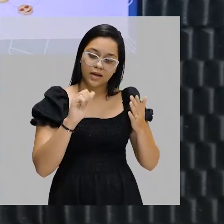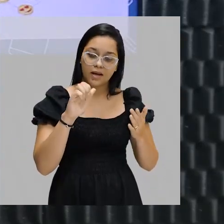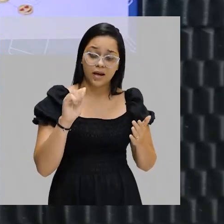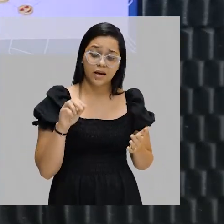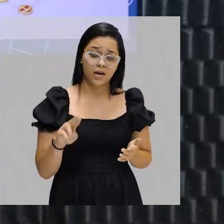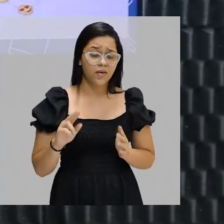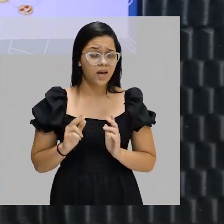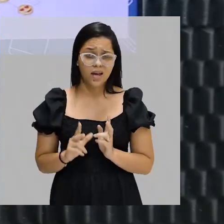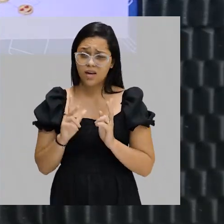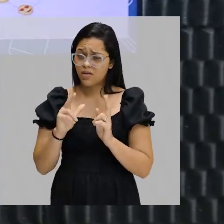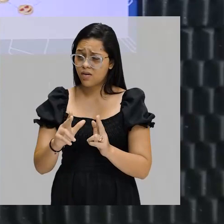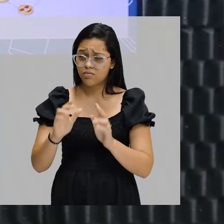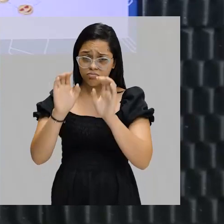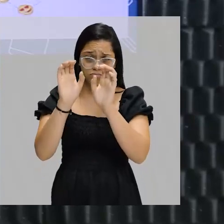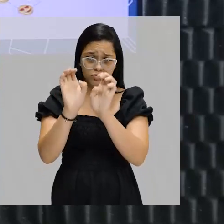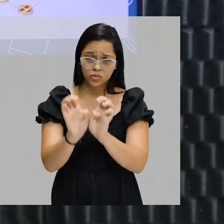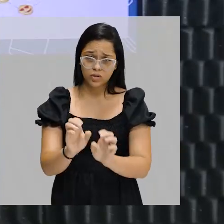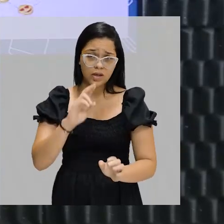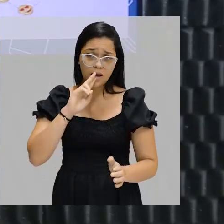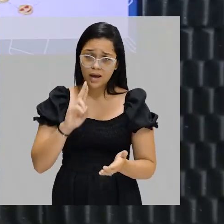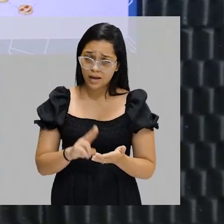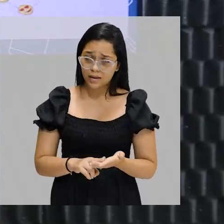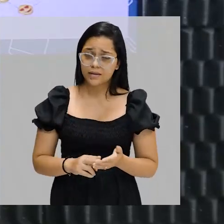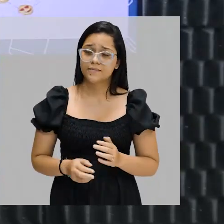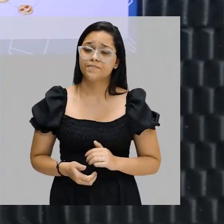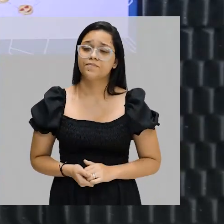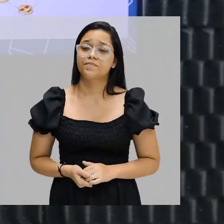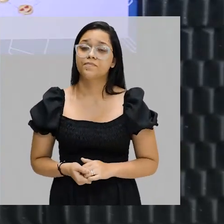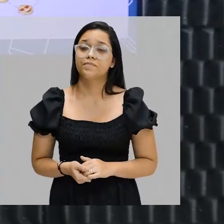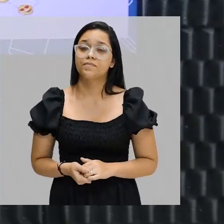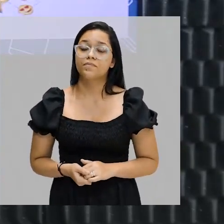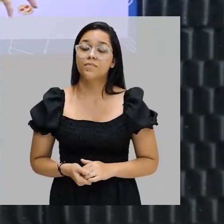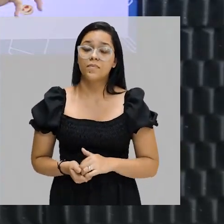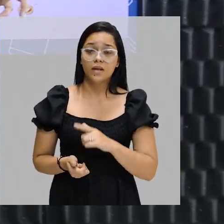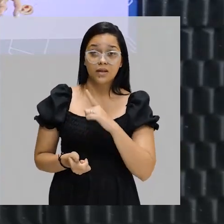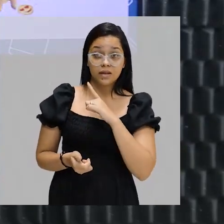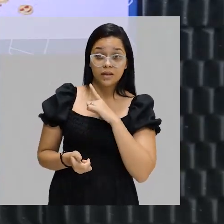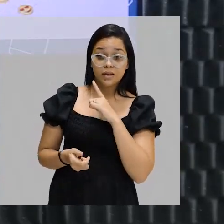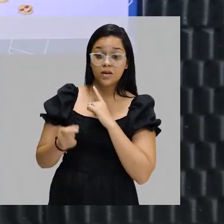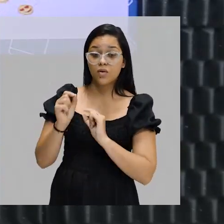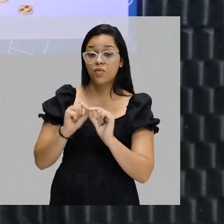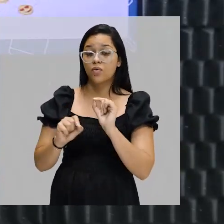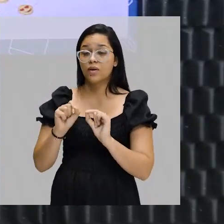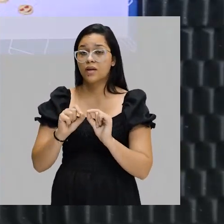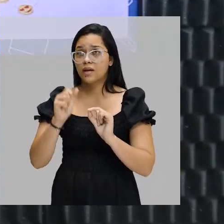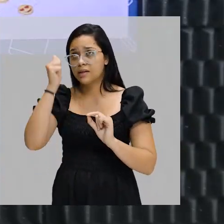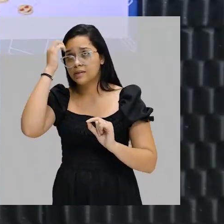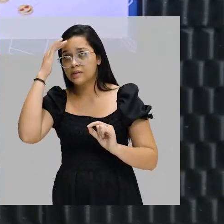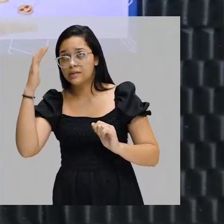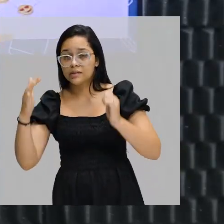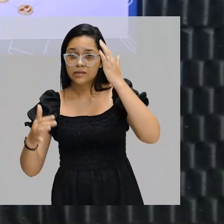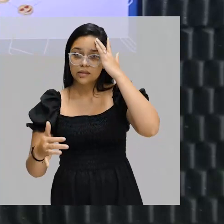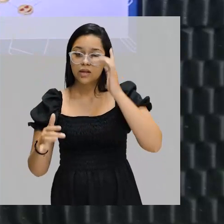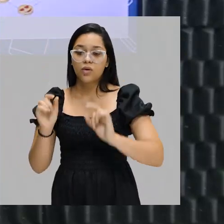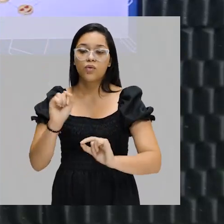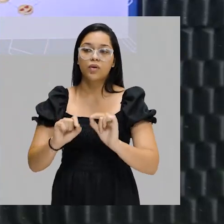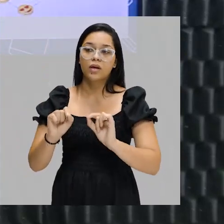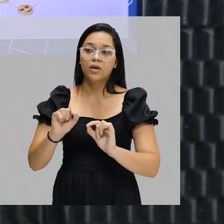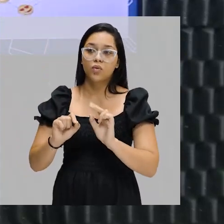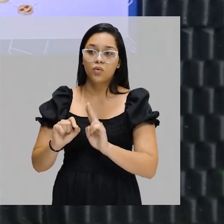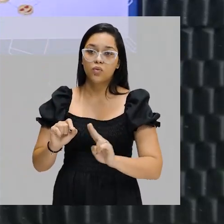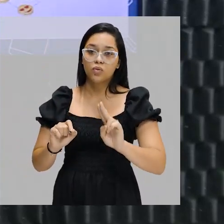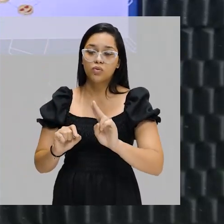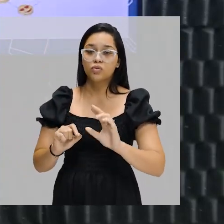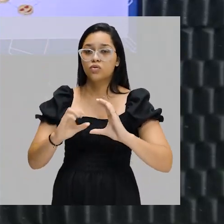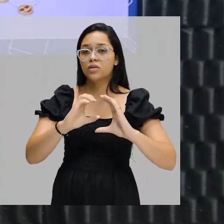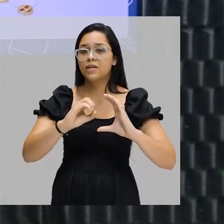é a mesma estrutura da carta então É nesse sentido e quando nós falamos de interjeição nós temos a nosso favor os